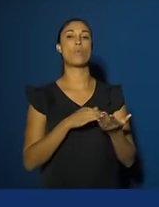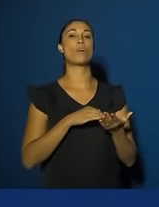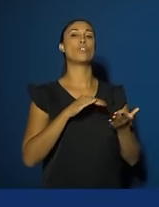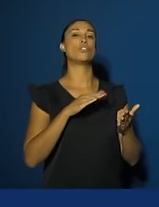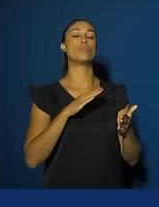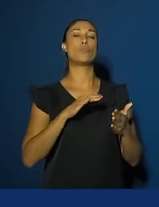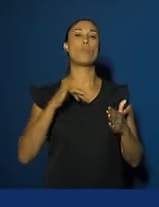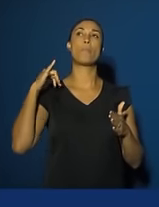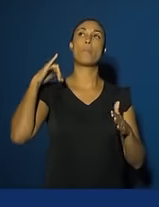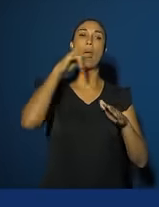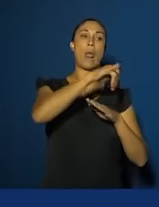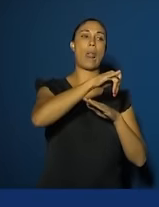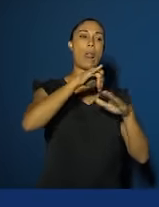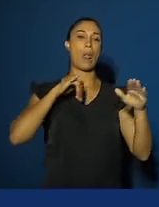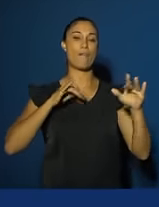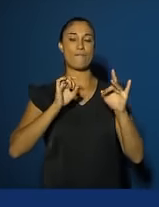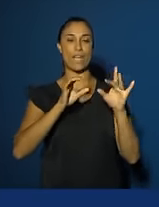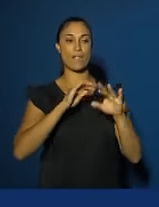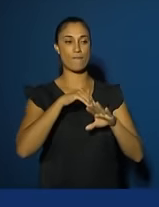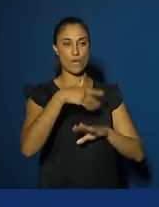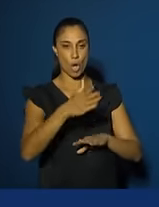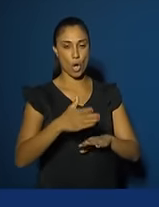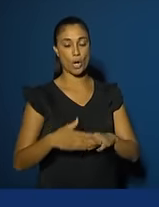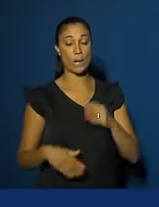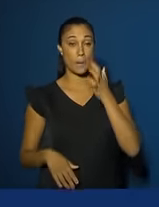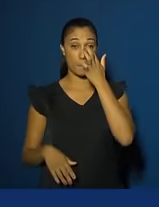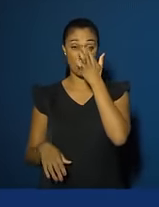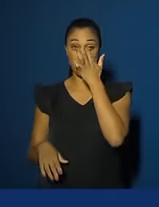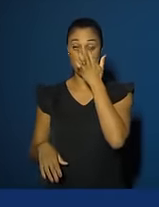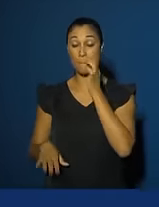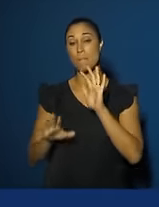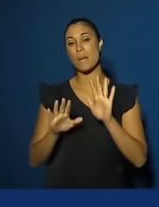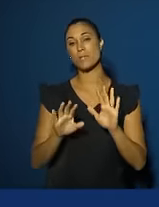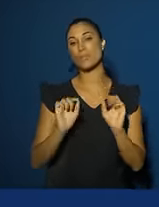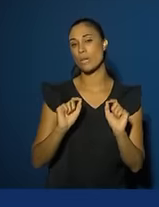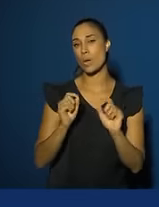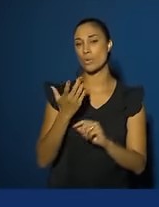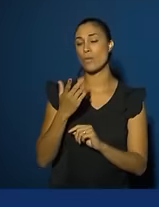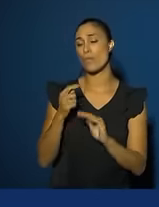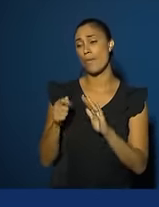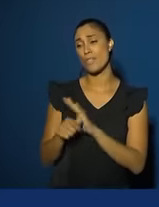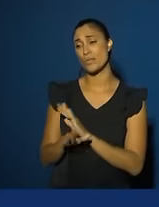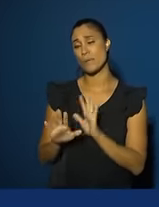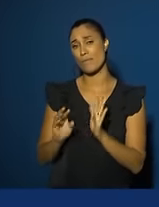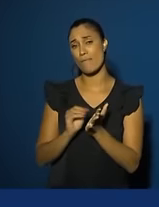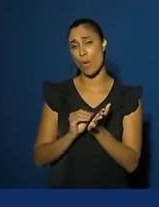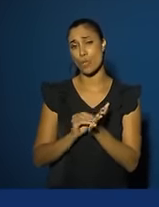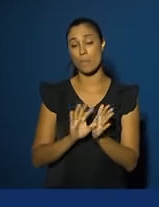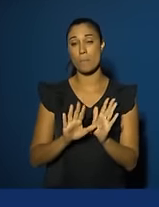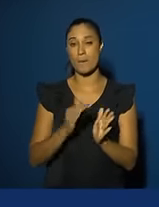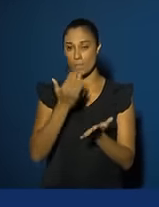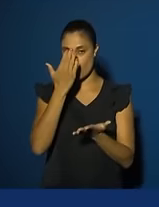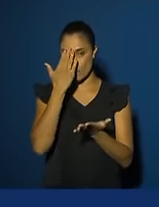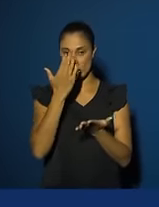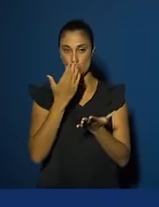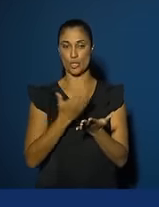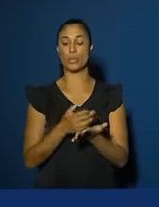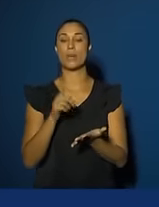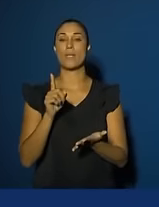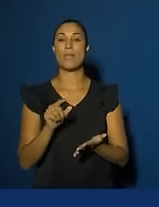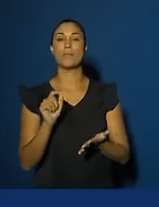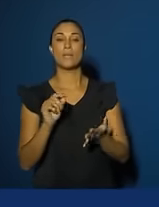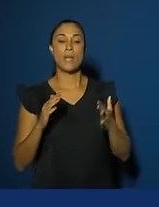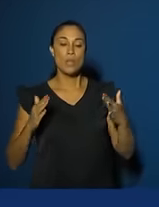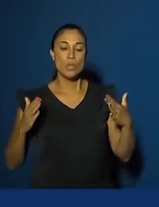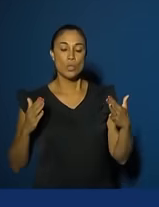exportação isso tudo andou muito bem o que ficou deixou desejar foi o investimento eu acredito que essa vai ser